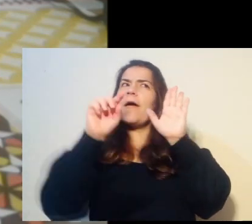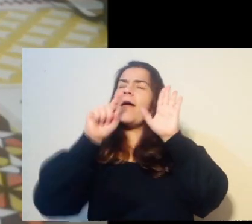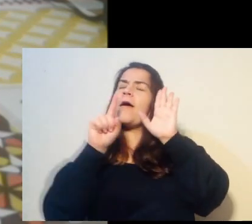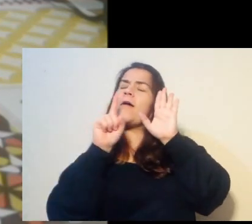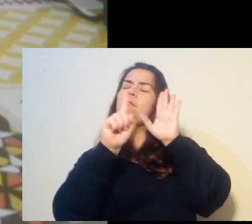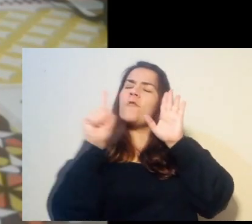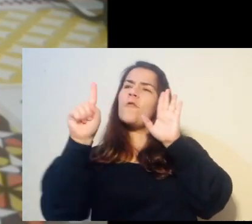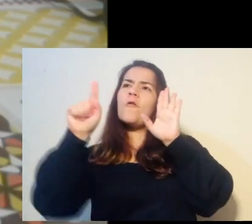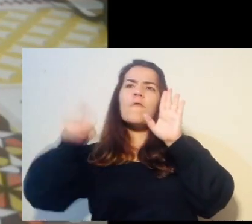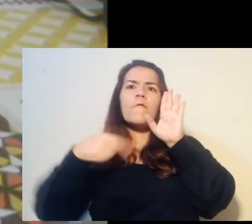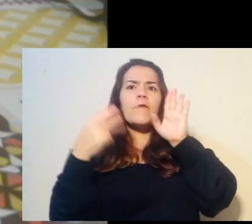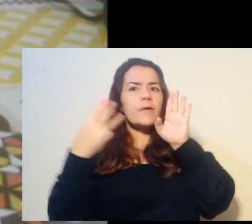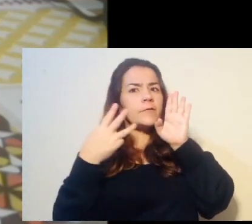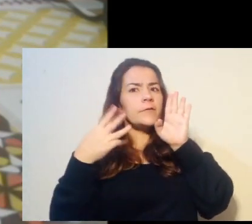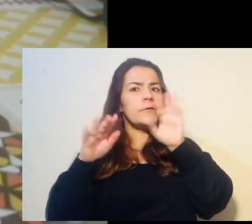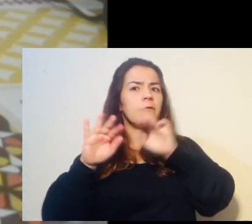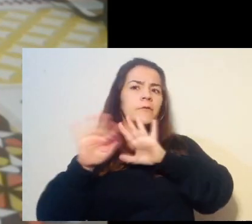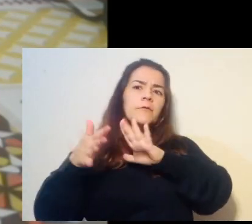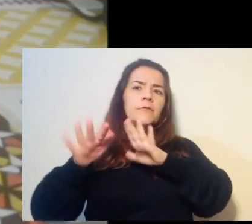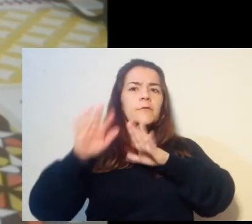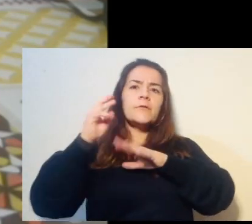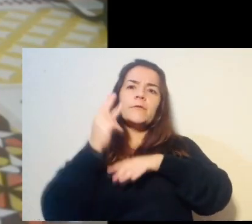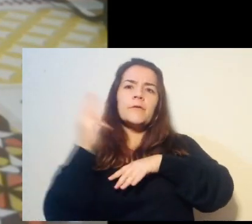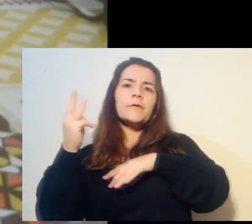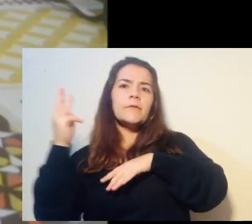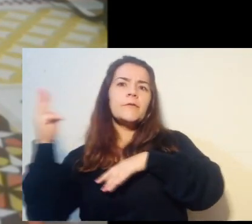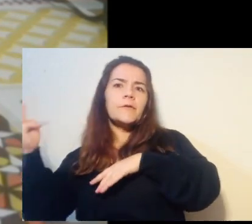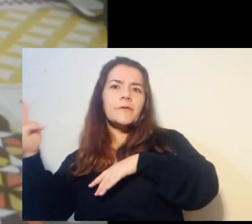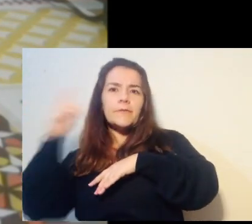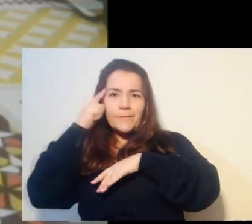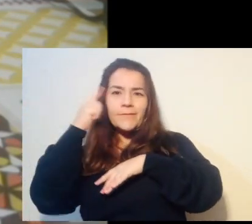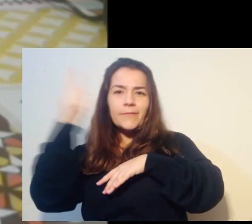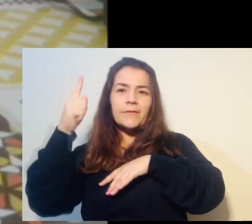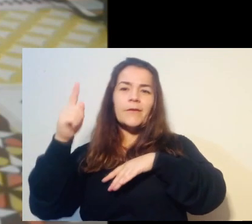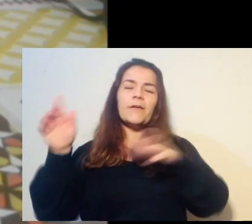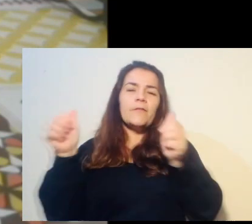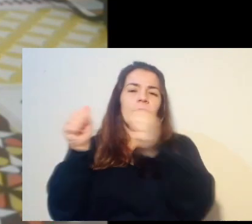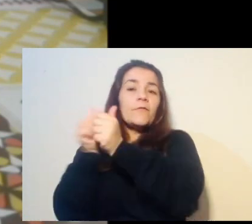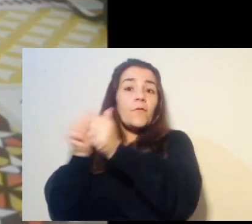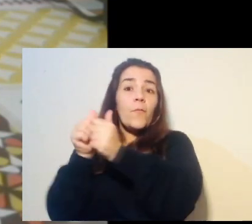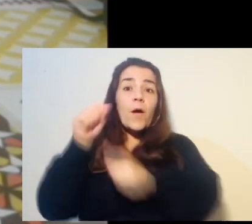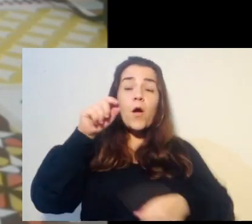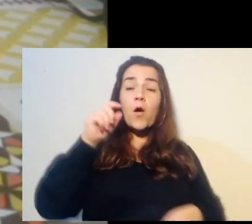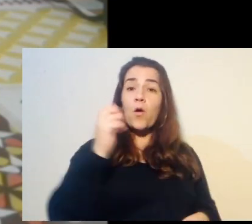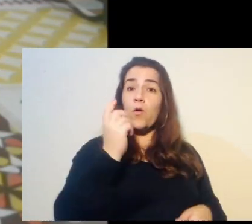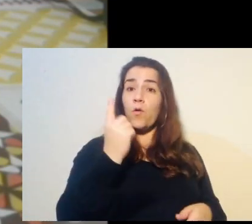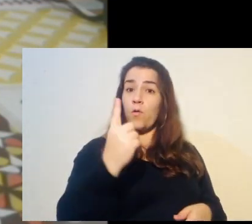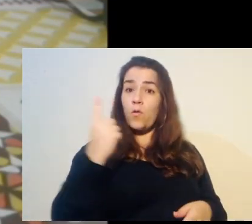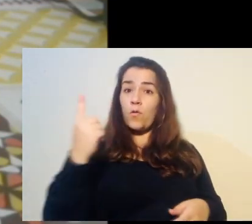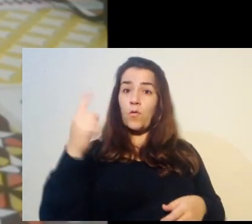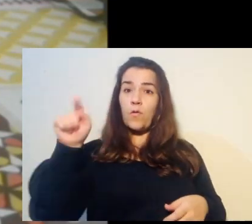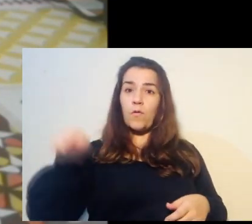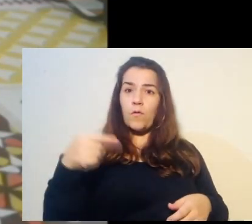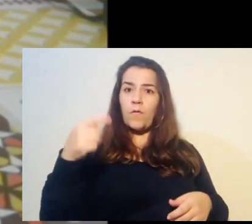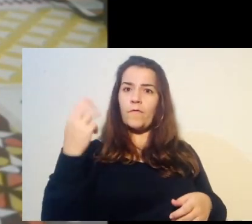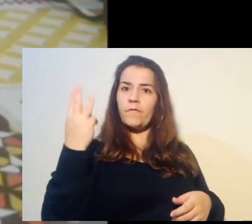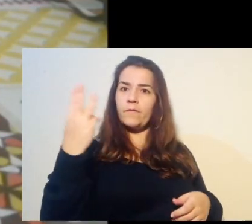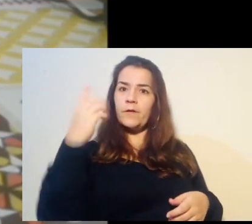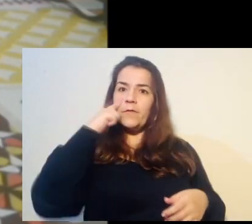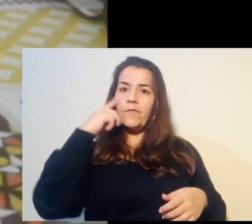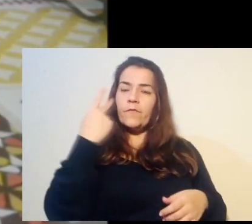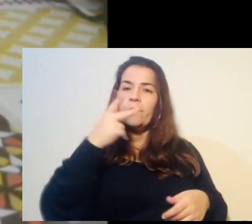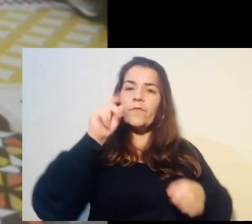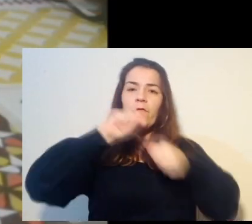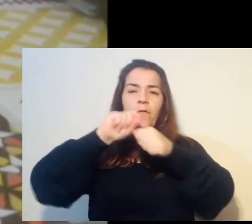11,3 alguma coisa, 33333. eu aproximei para 11,3. Que na hora